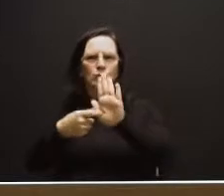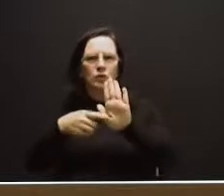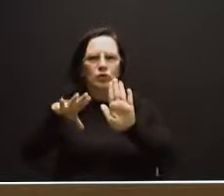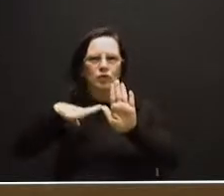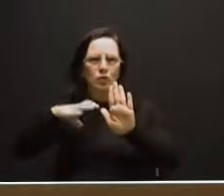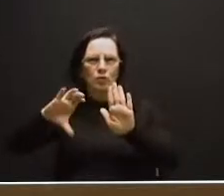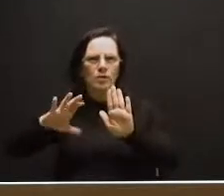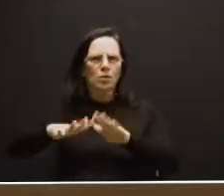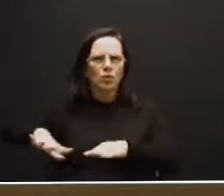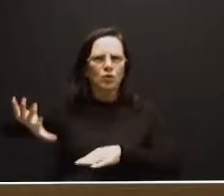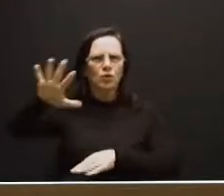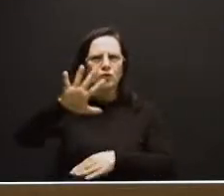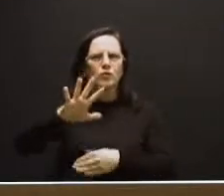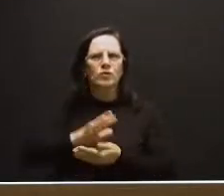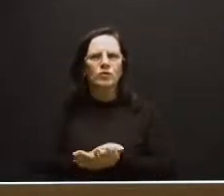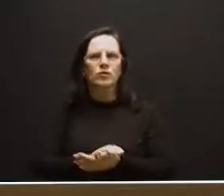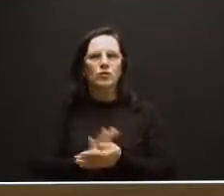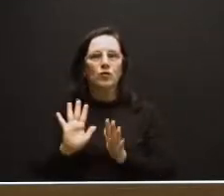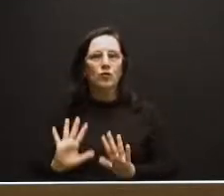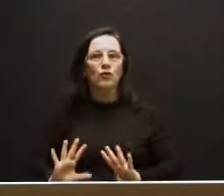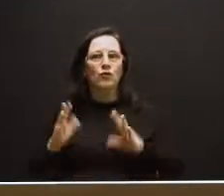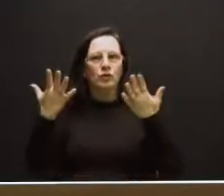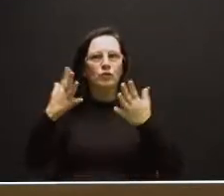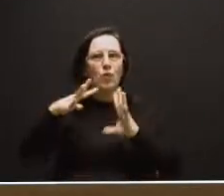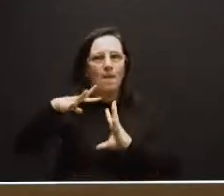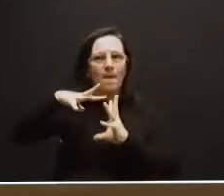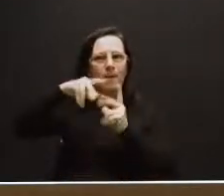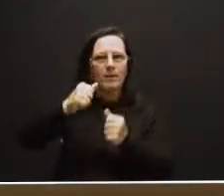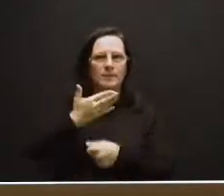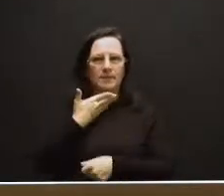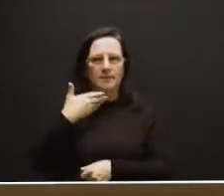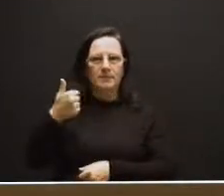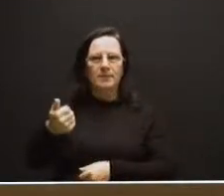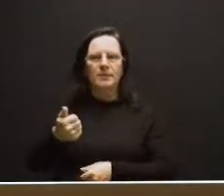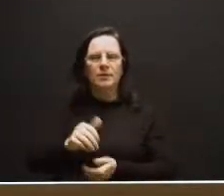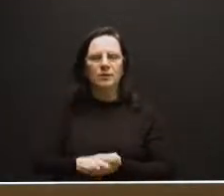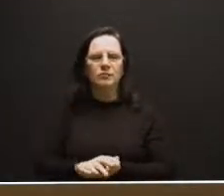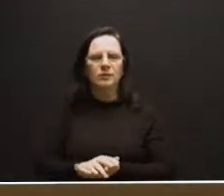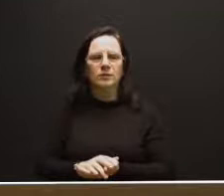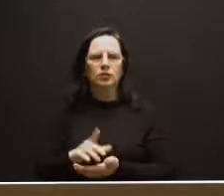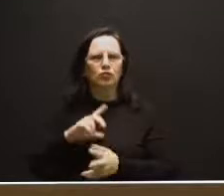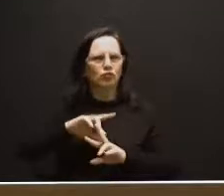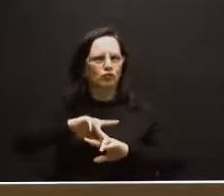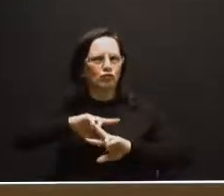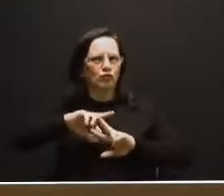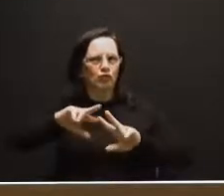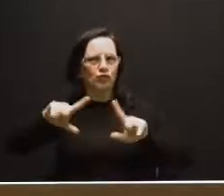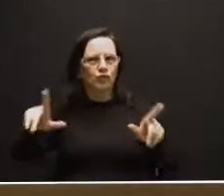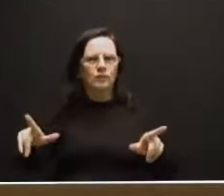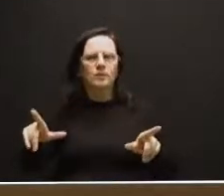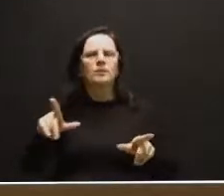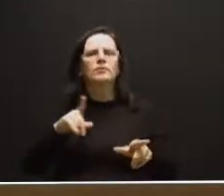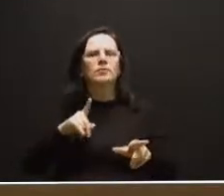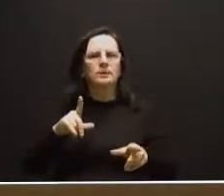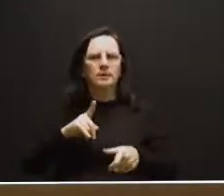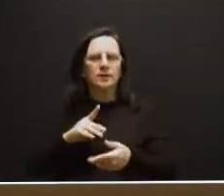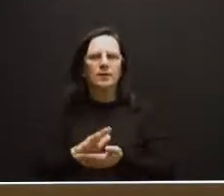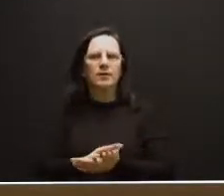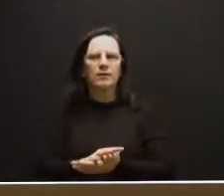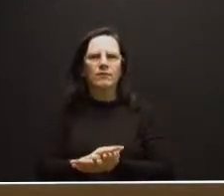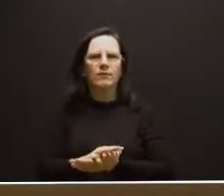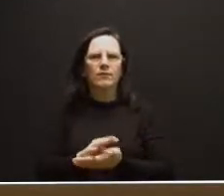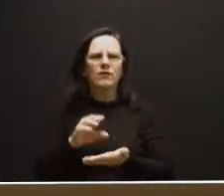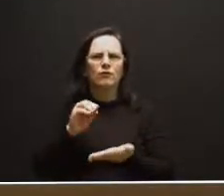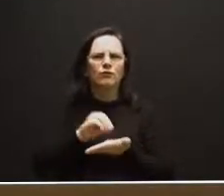internacional no festival que é o maior do mundo e mesmo com todas as adversidades que enfrentam pela incerteza